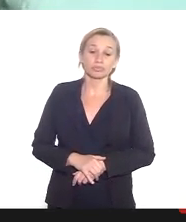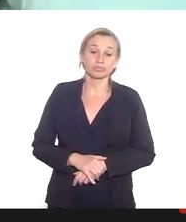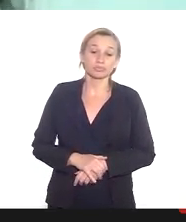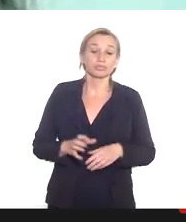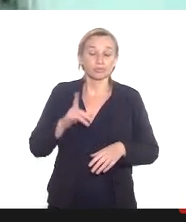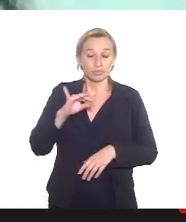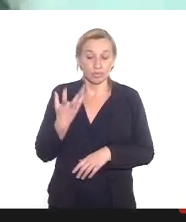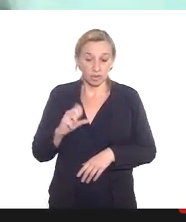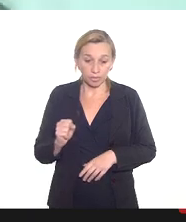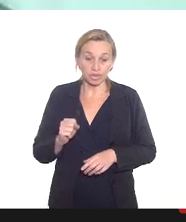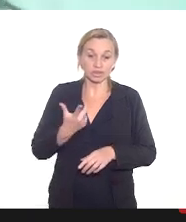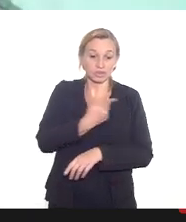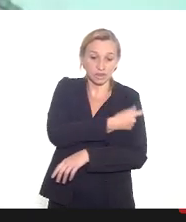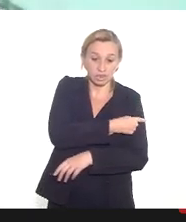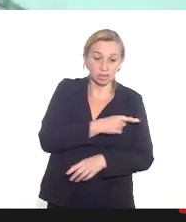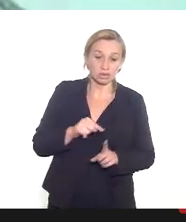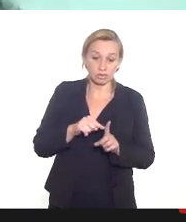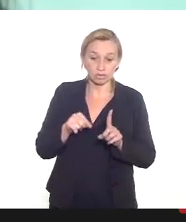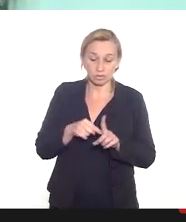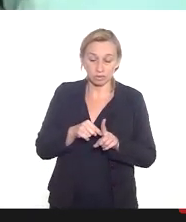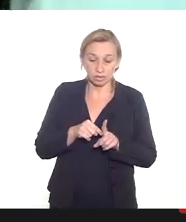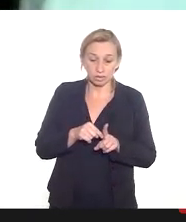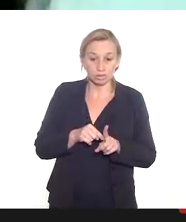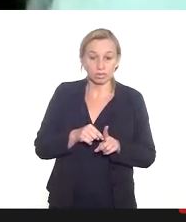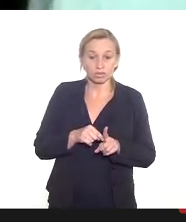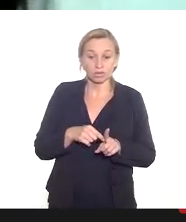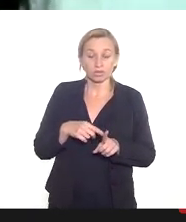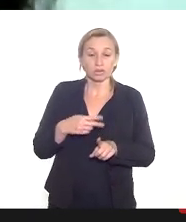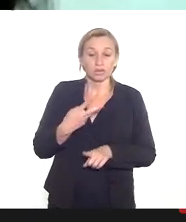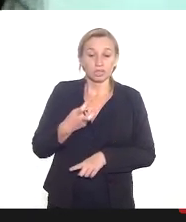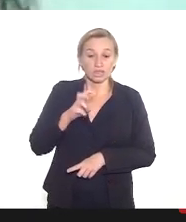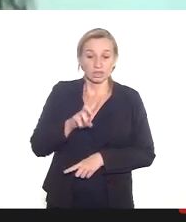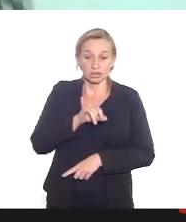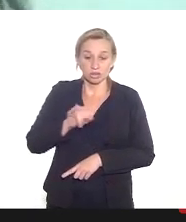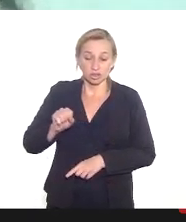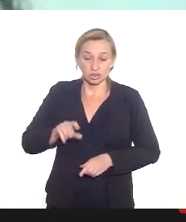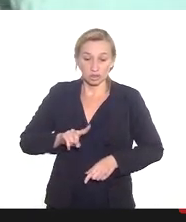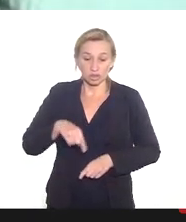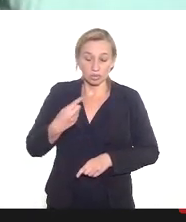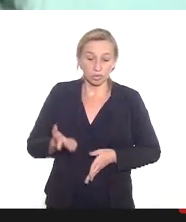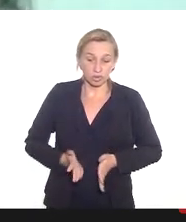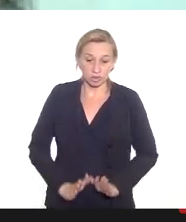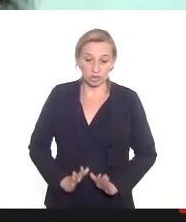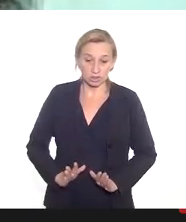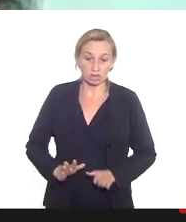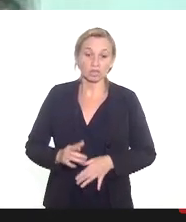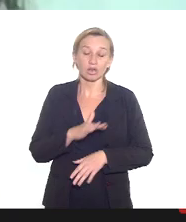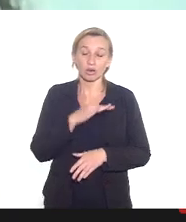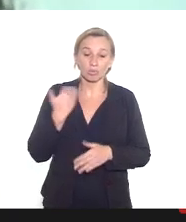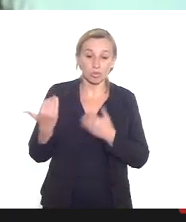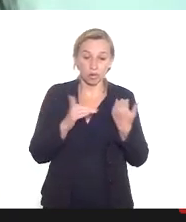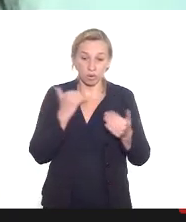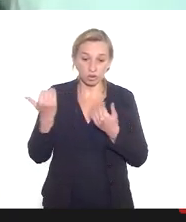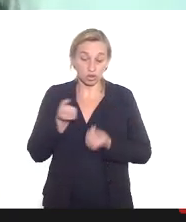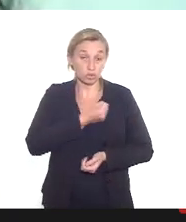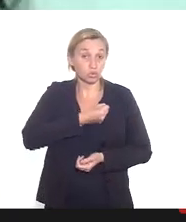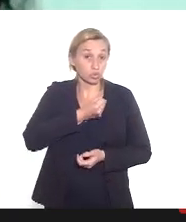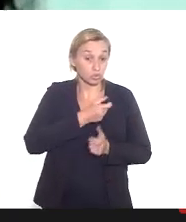da campanha de vacinação para gestantes e puérperas dado nosso cenário atual dado a razão de mortalidade materna